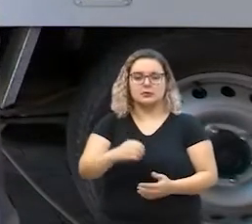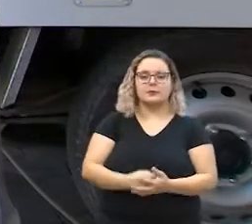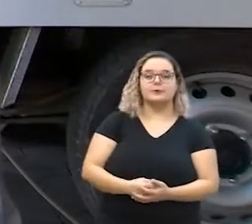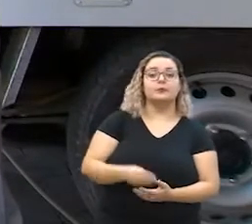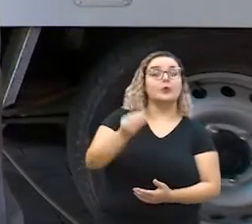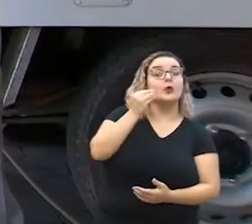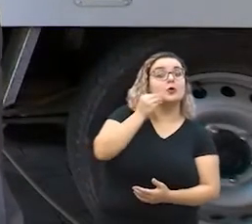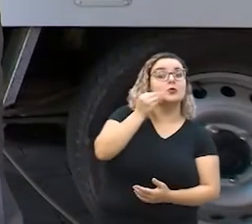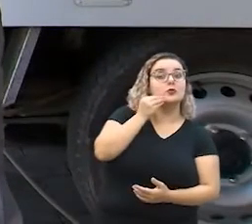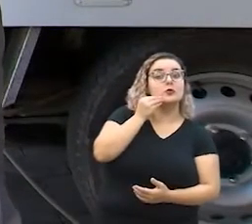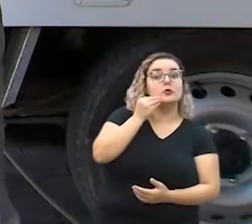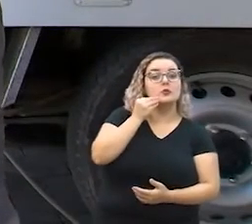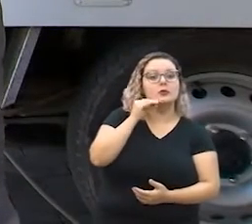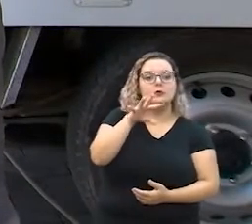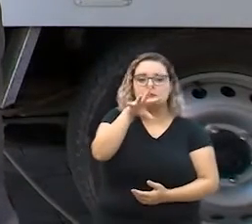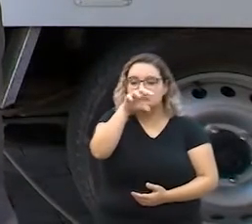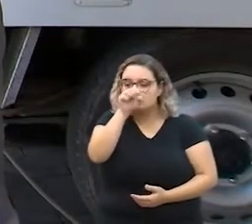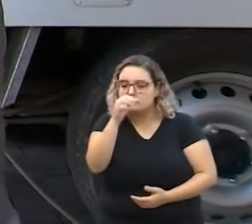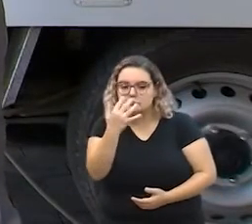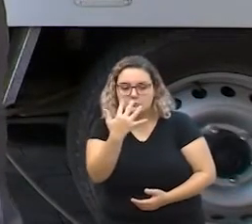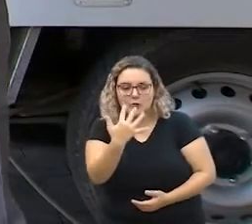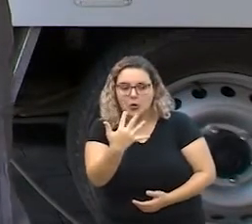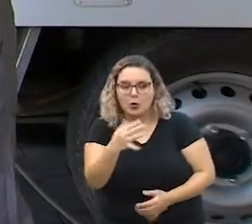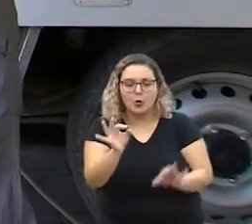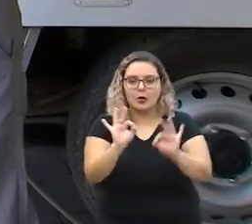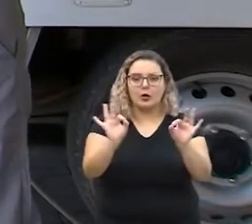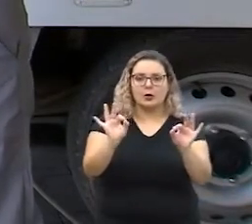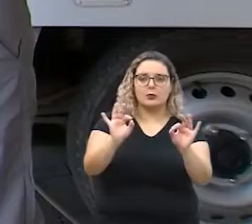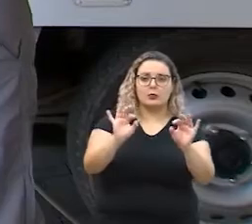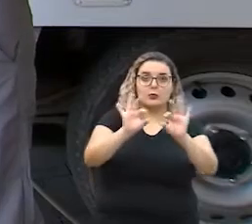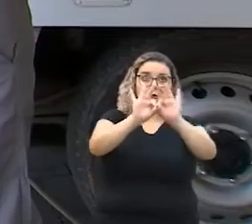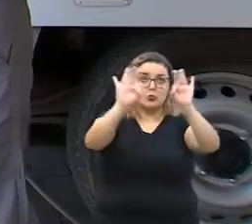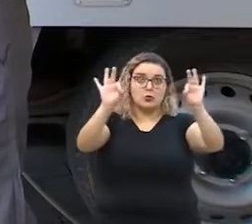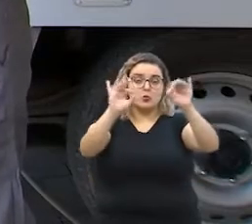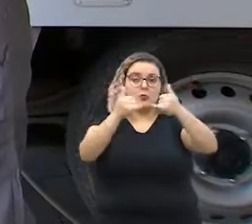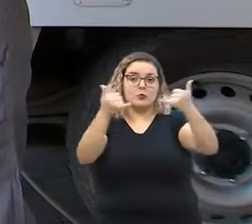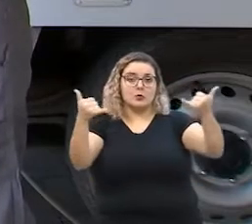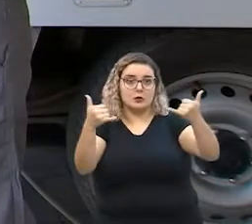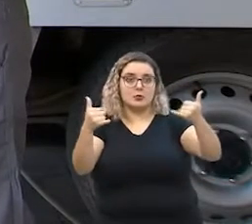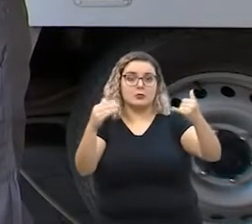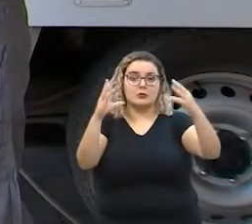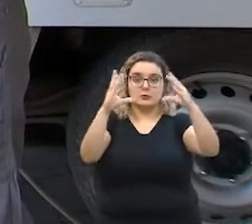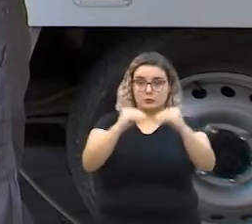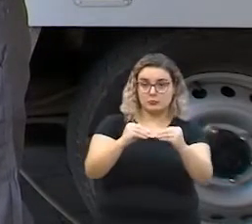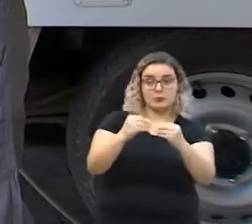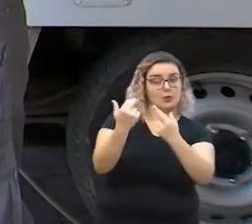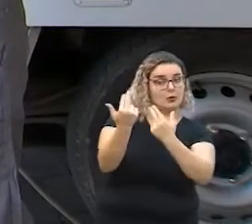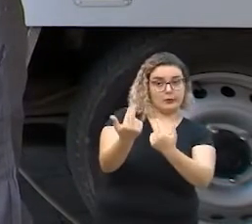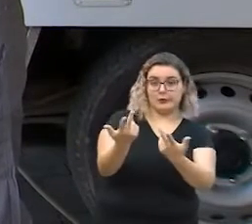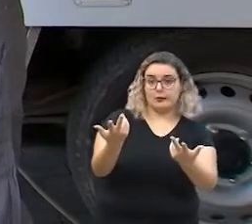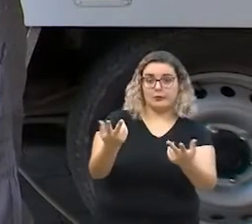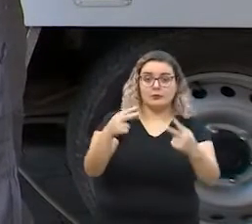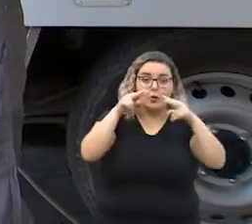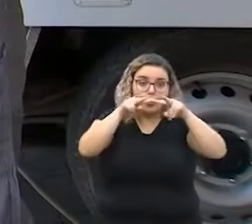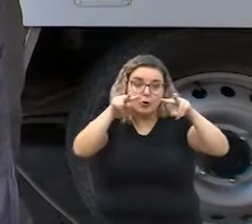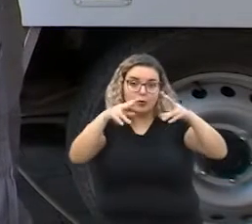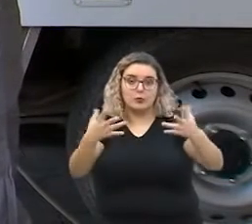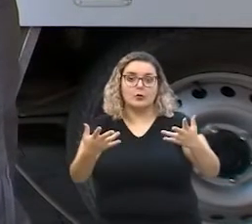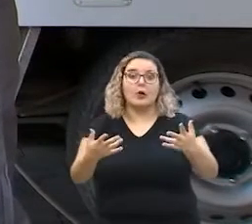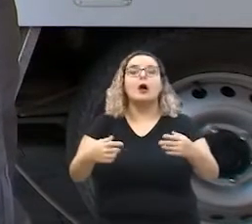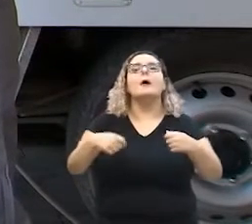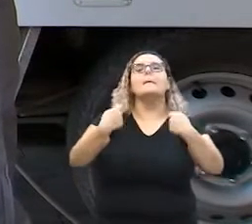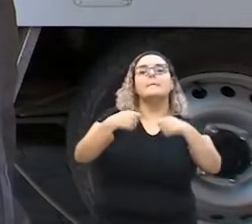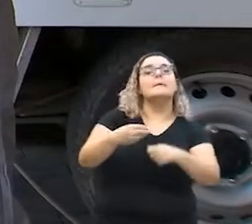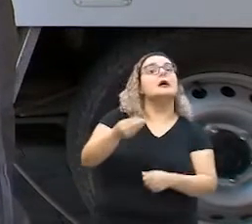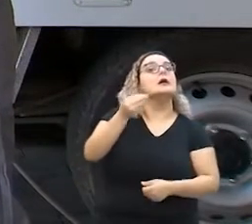energia, ela não tem cheiro, não tem cor, você não vê. Um cabo ligado, um cabo desligado é a mesma coisa, se a olho nu. Então você